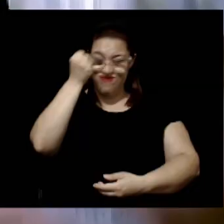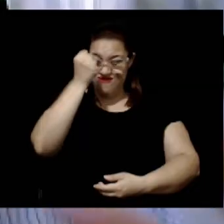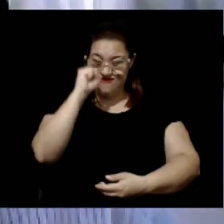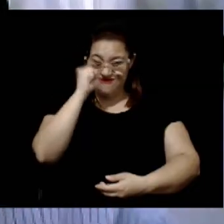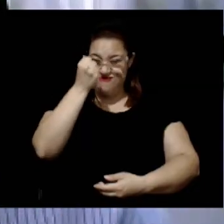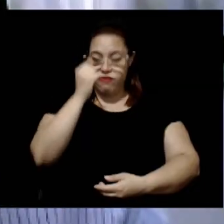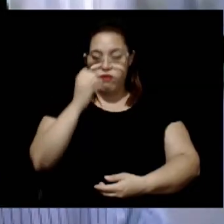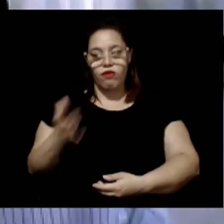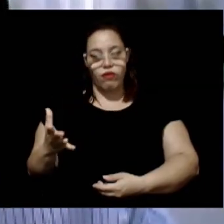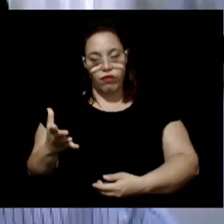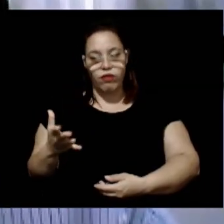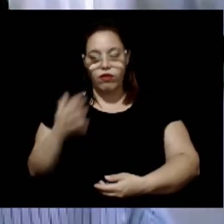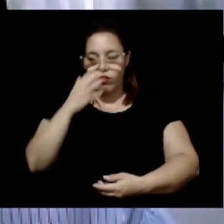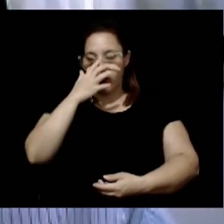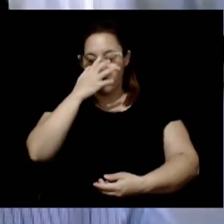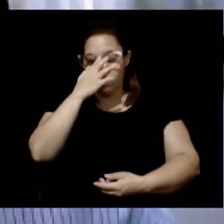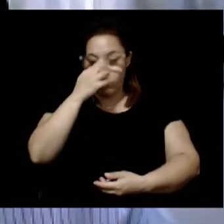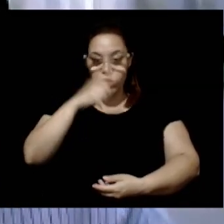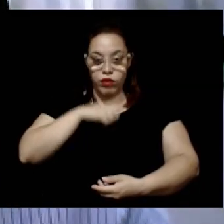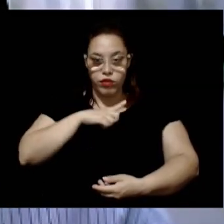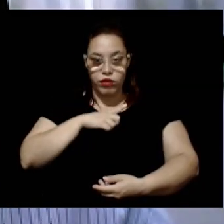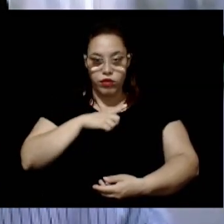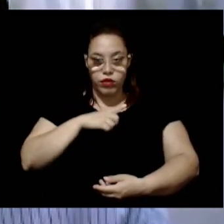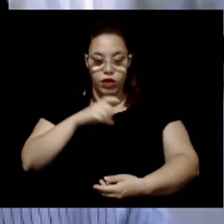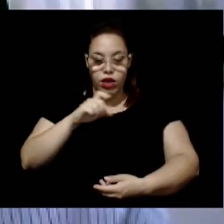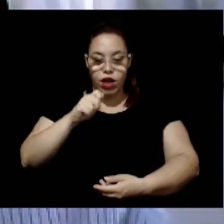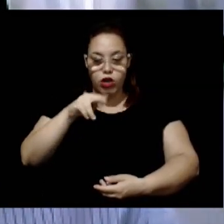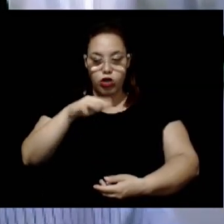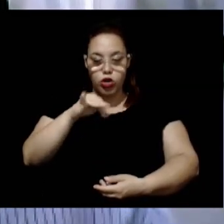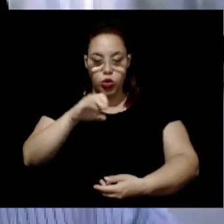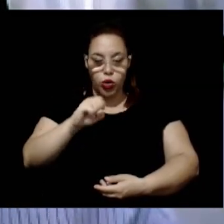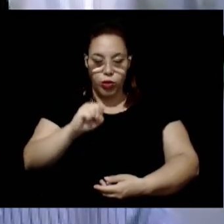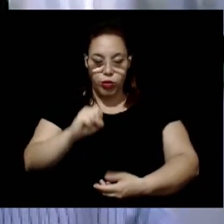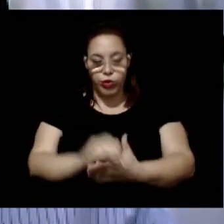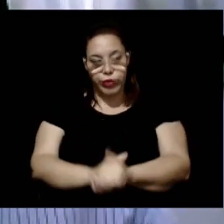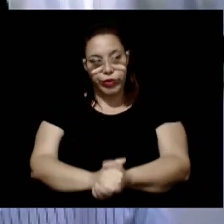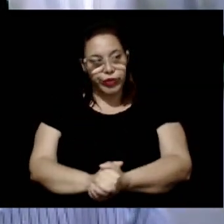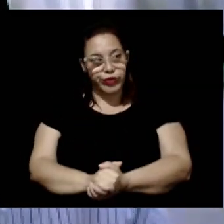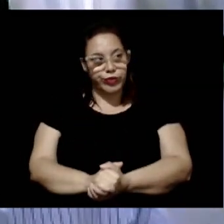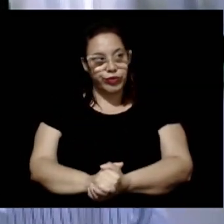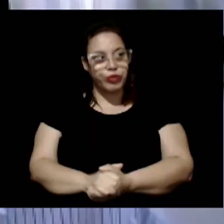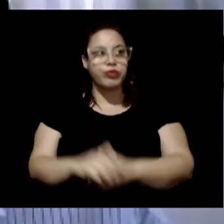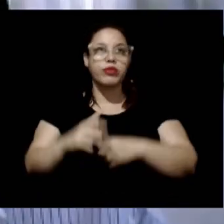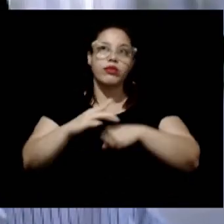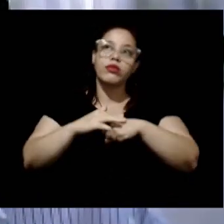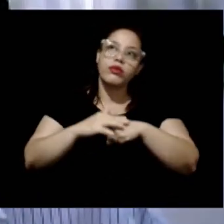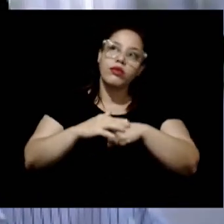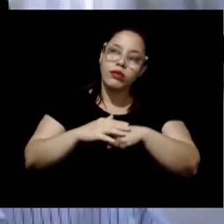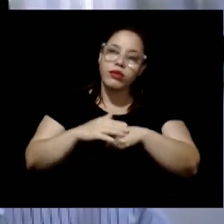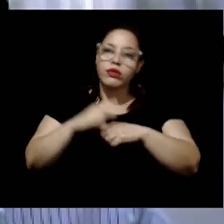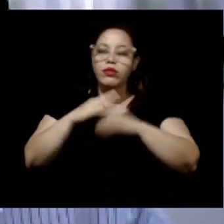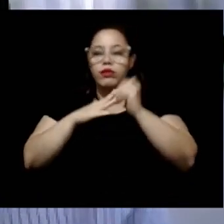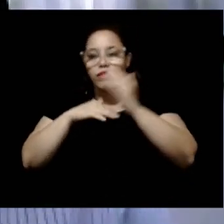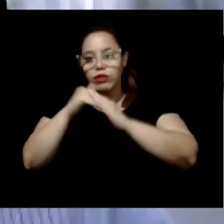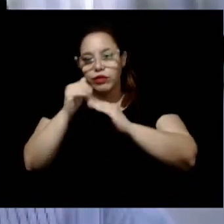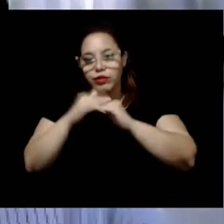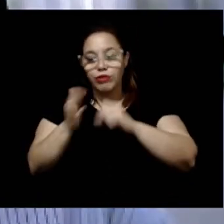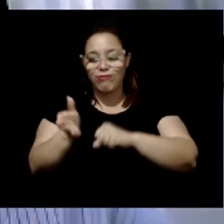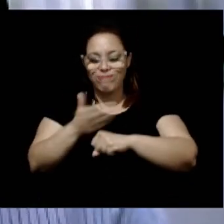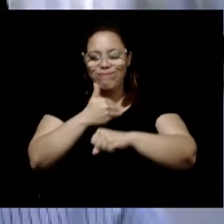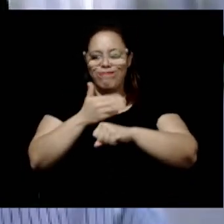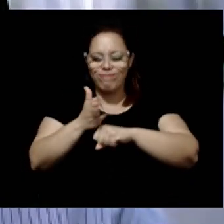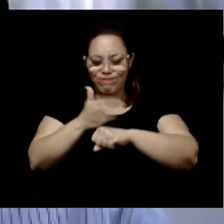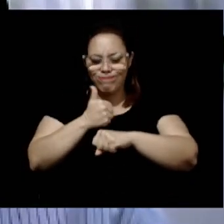têm, vou chamar assim, mais anticorpos, né? É uma doença que tem que ser tratada precocemente, por